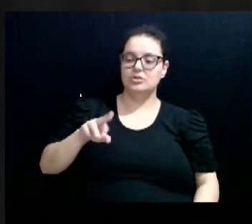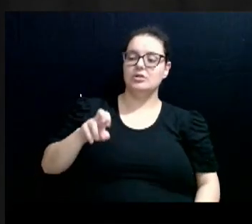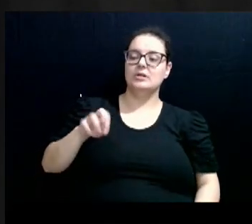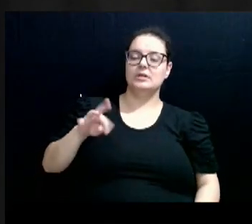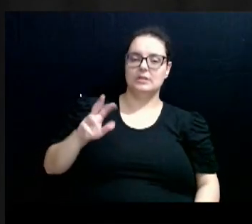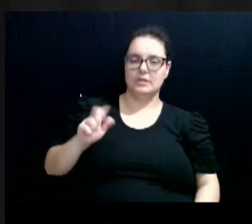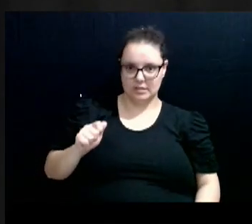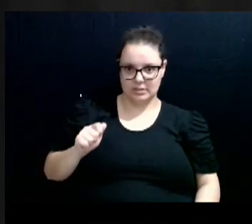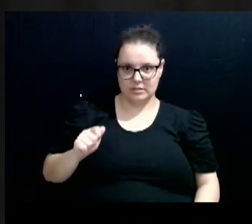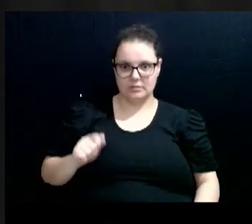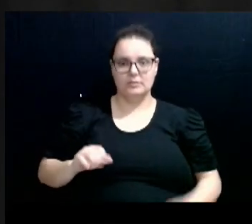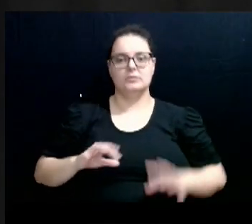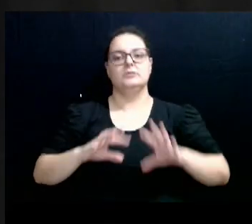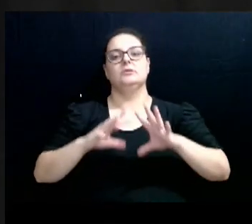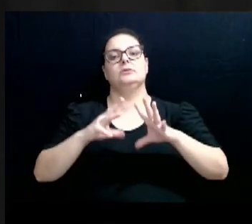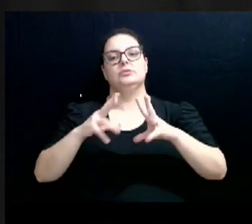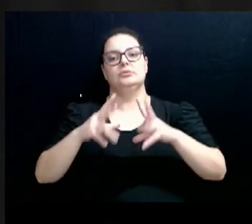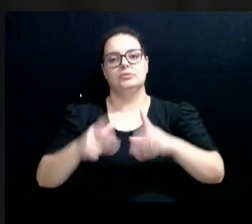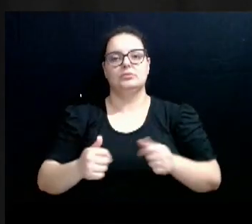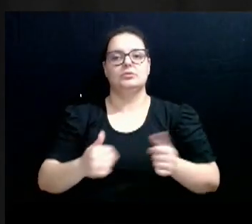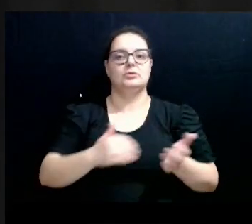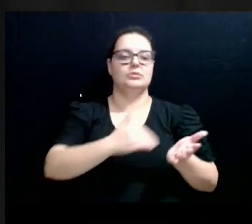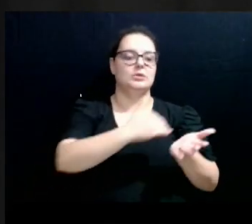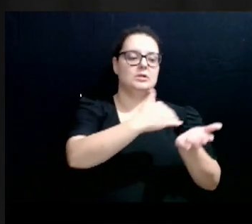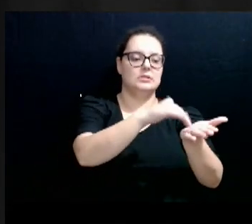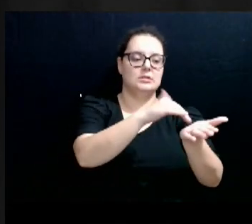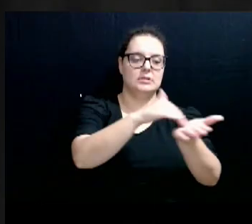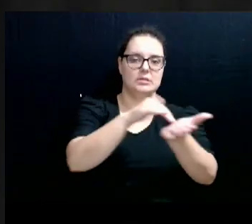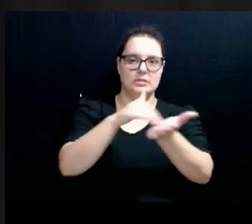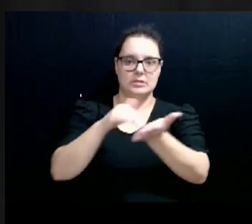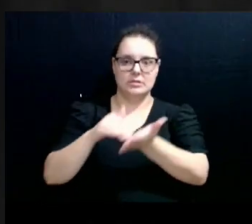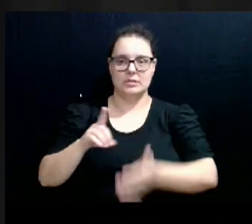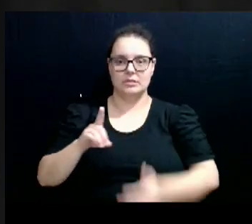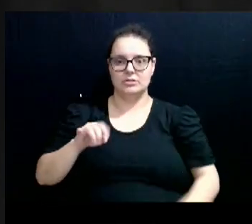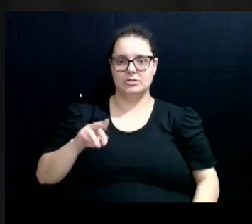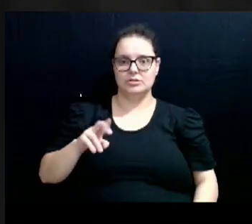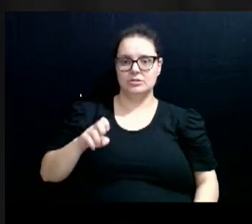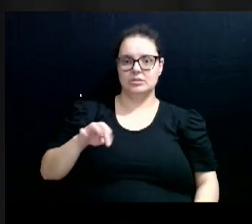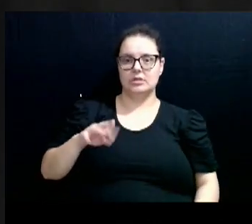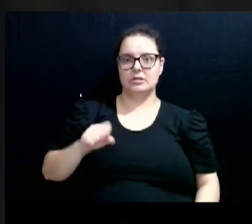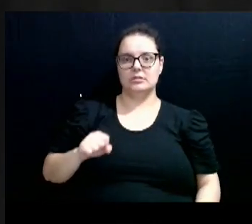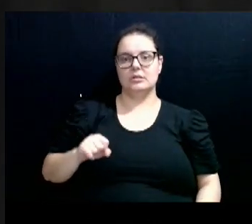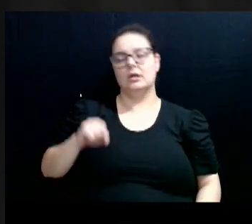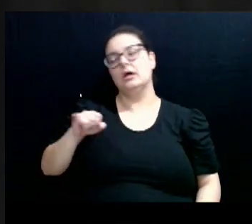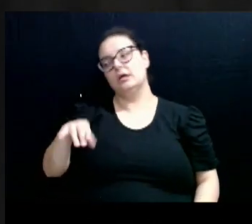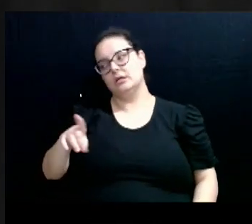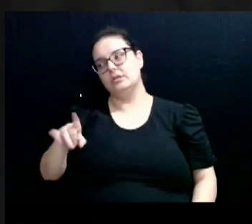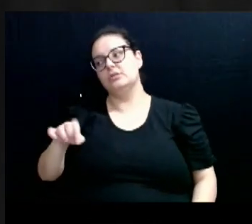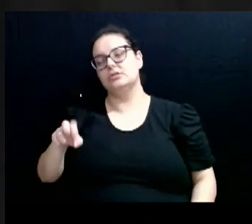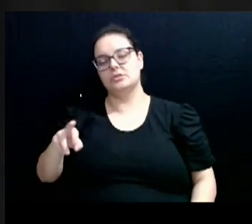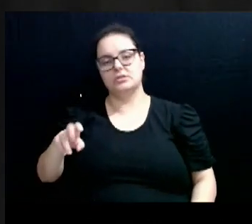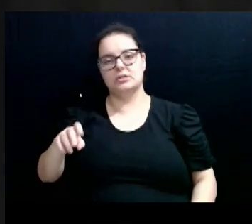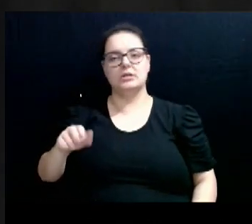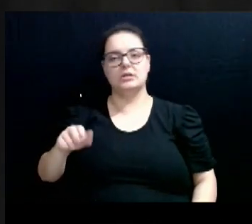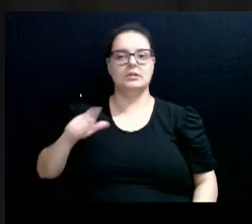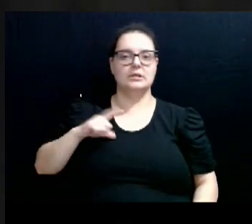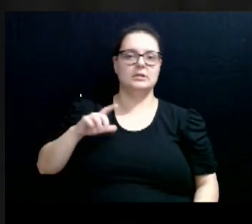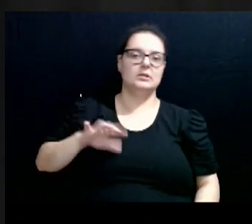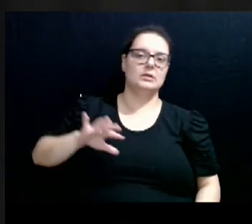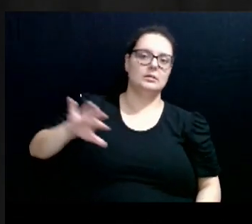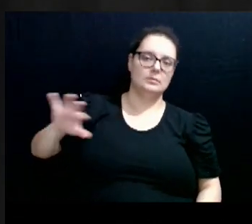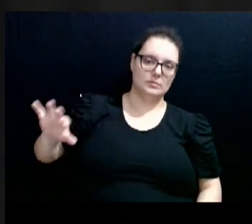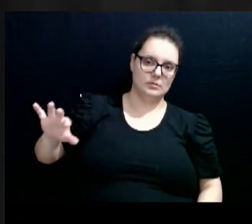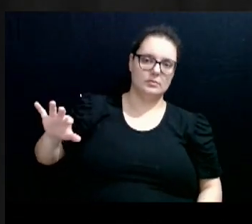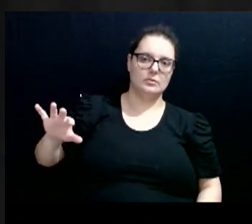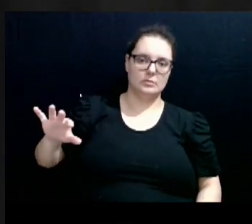as secretarias diretas, não? As indiretas têm a sua própria, o seu próprio